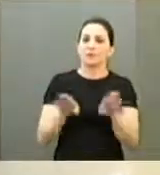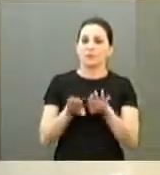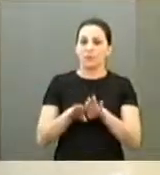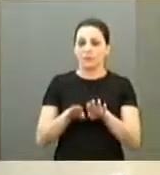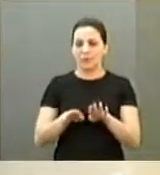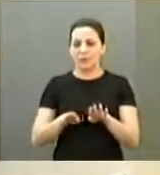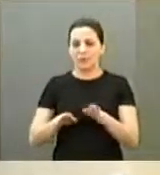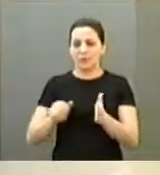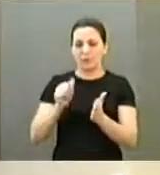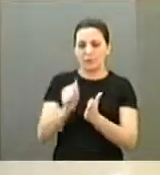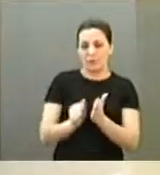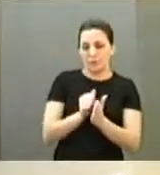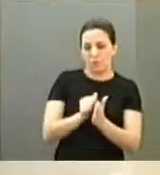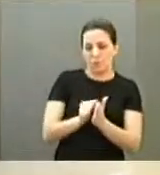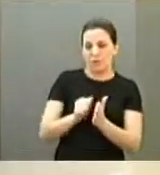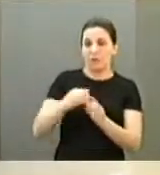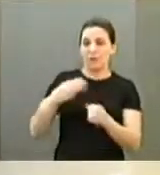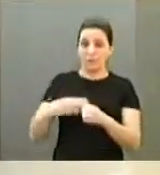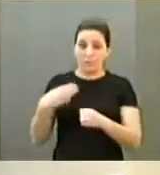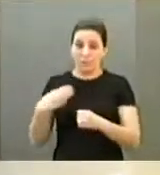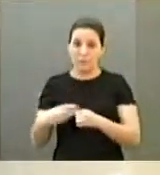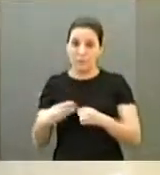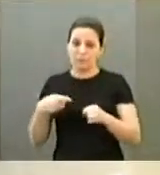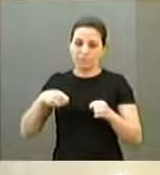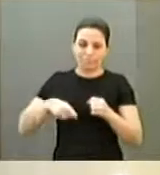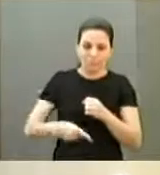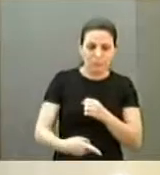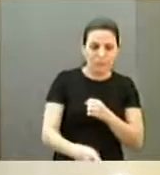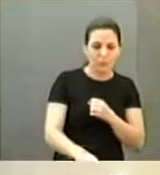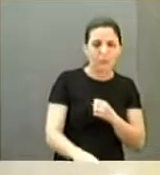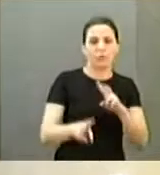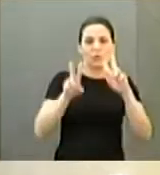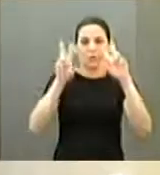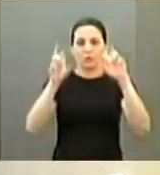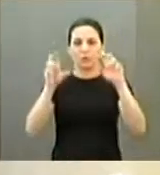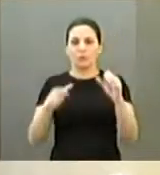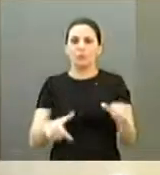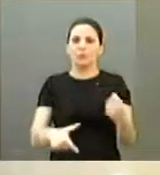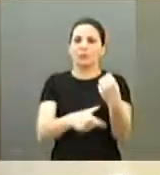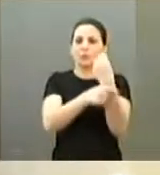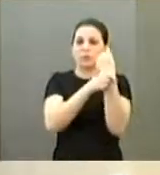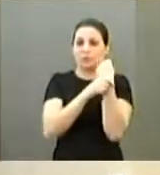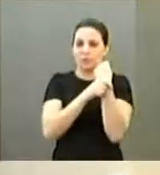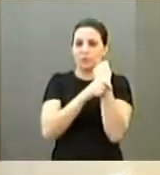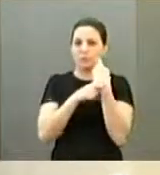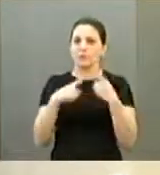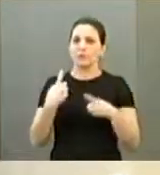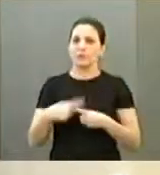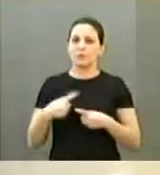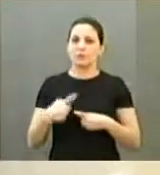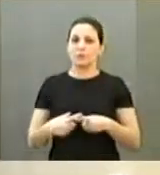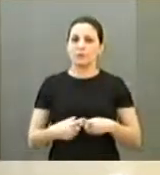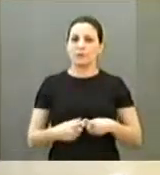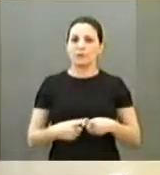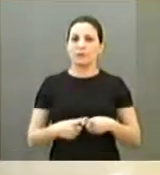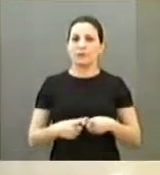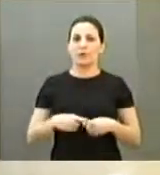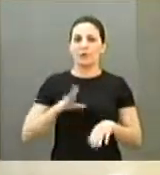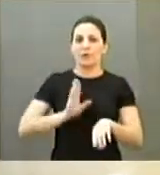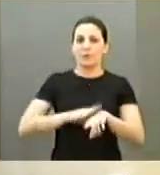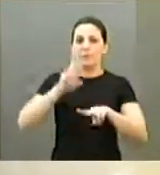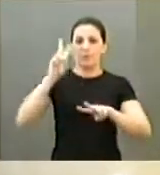municipal, pensar questões mais aprofundadamente em relação à segurança. Porque mais